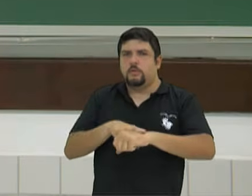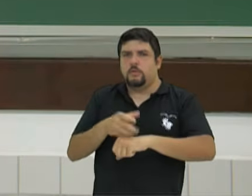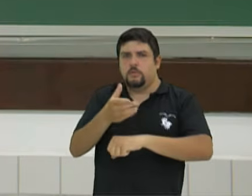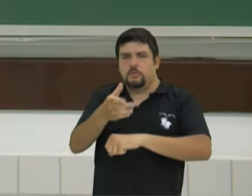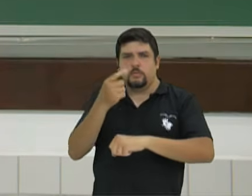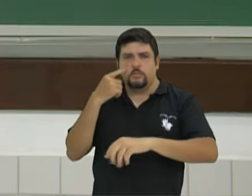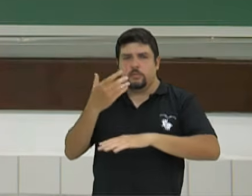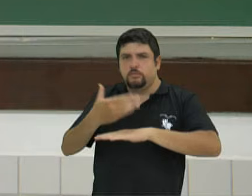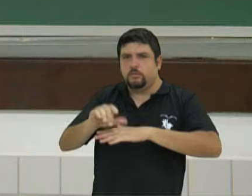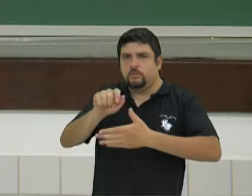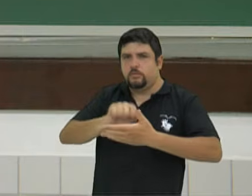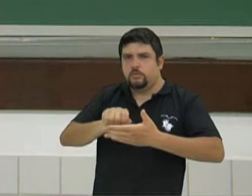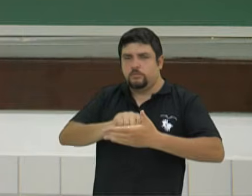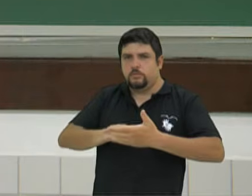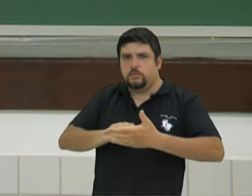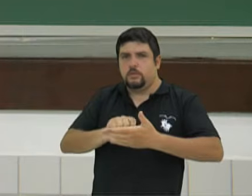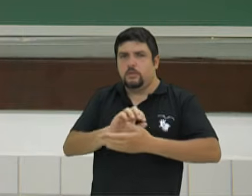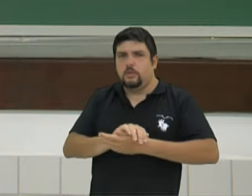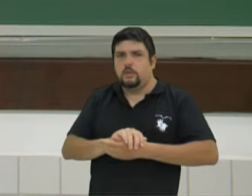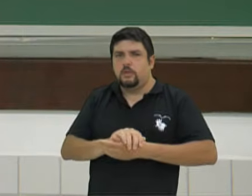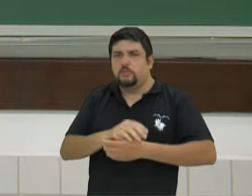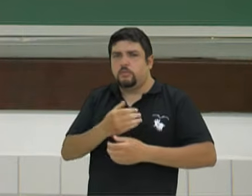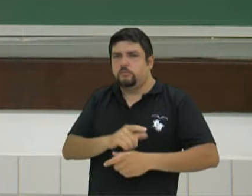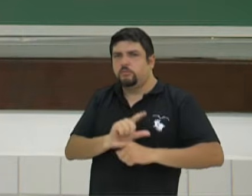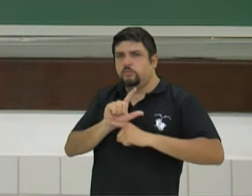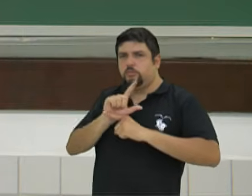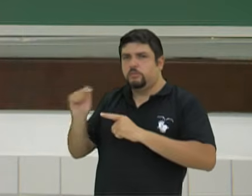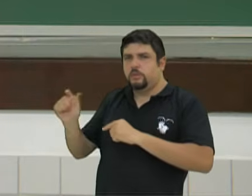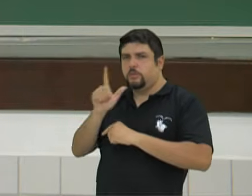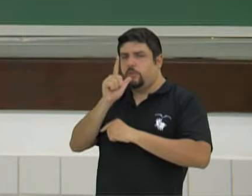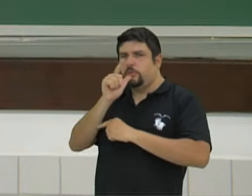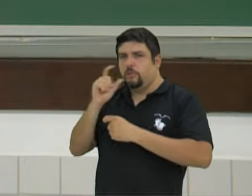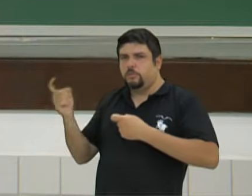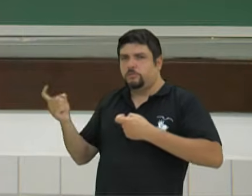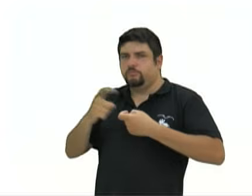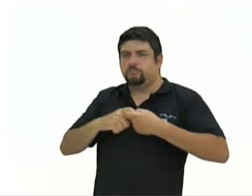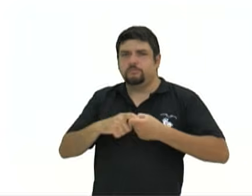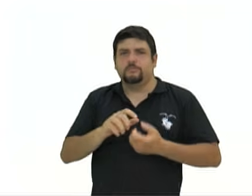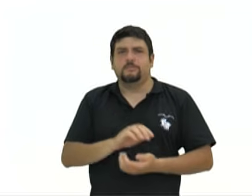mais longo, vou lá tomar minha água e já volto, hein?